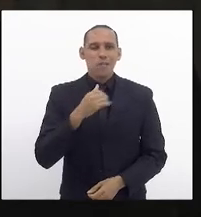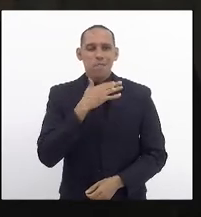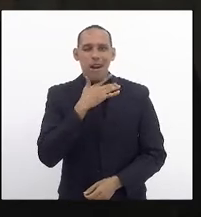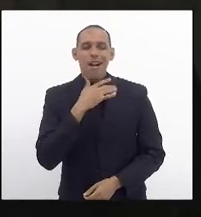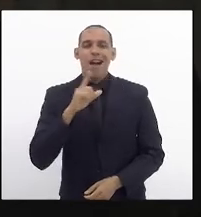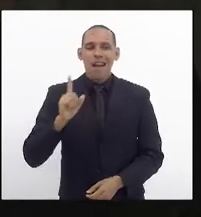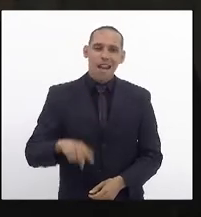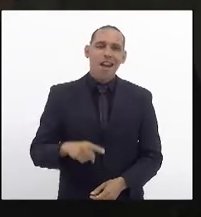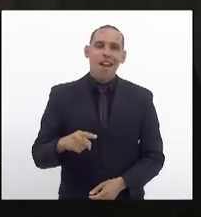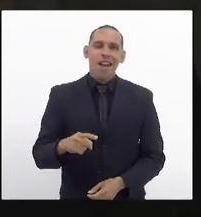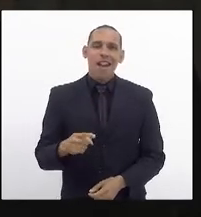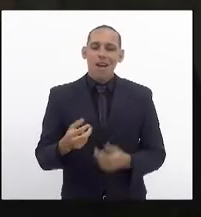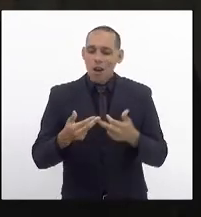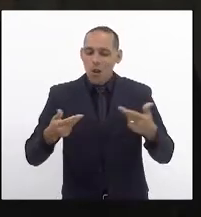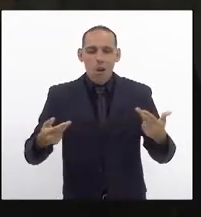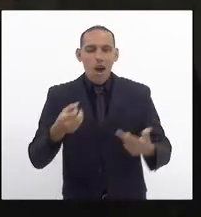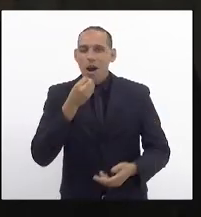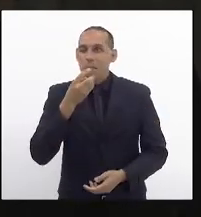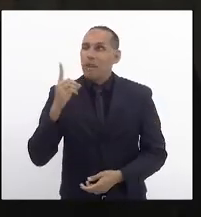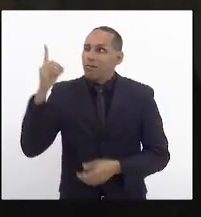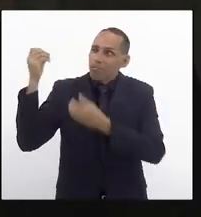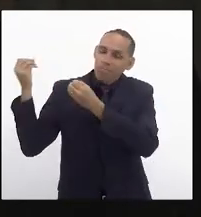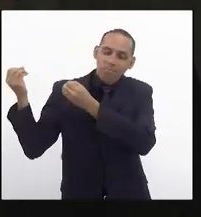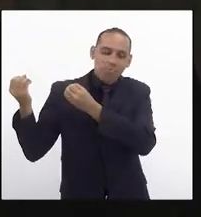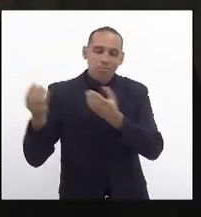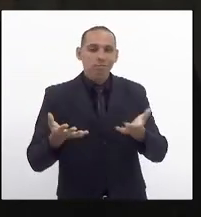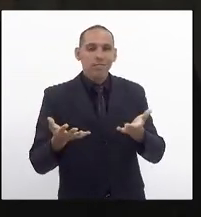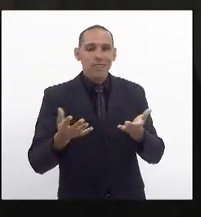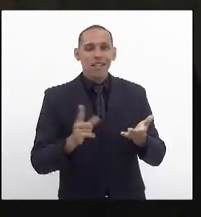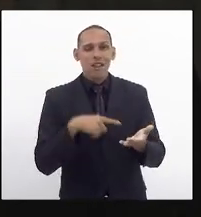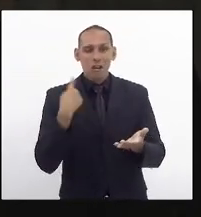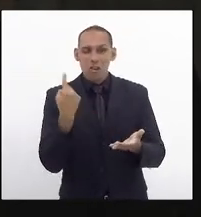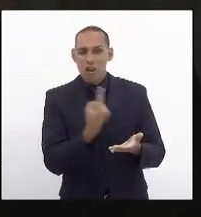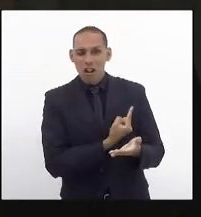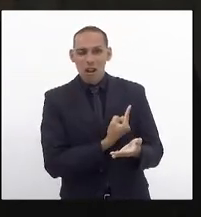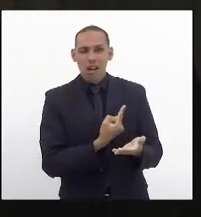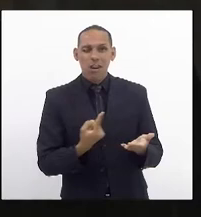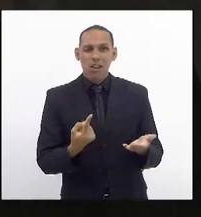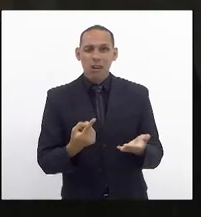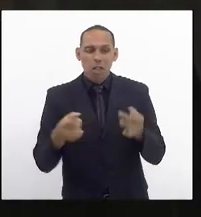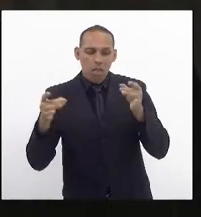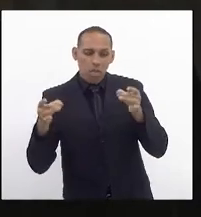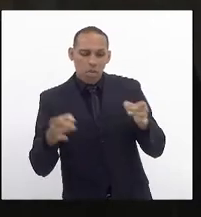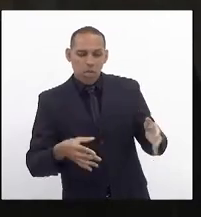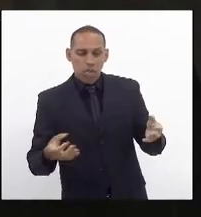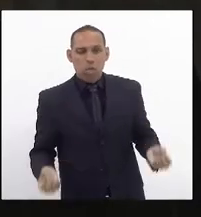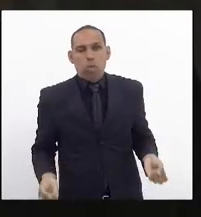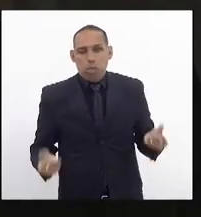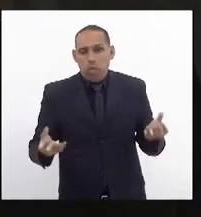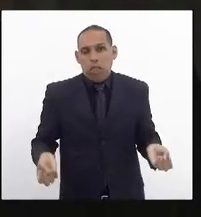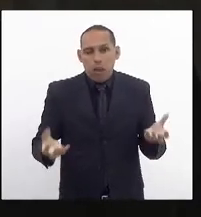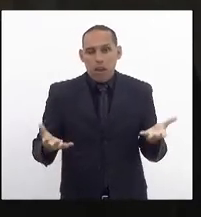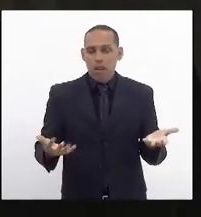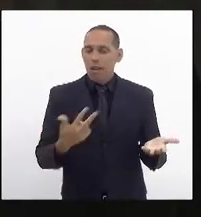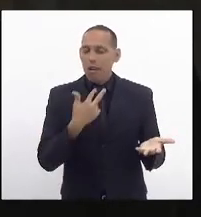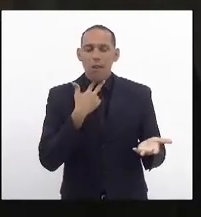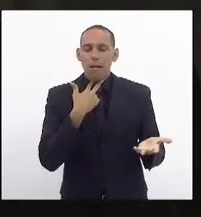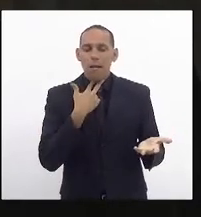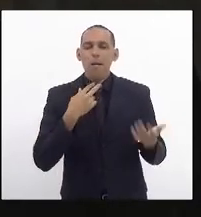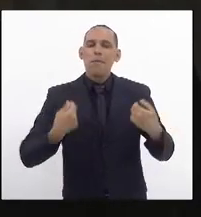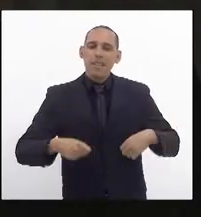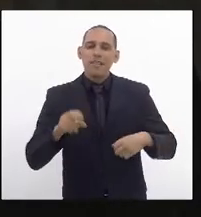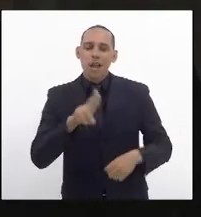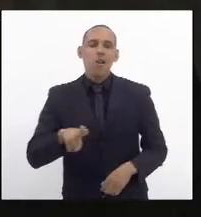trata-se de um recurso uma benção uma dádiva de Deus e não pode ser desperdiçado tem que ser